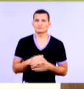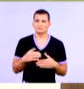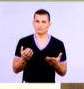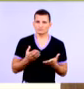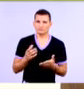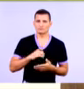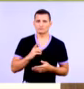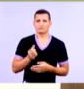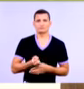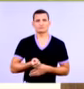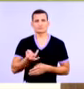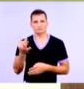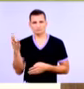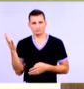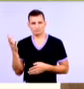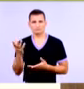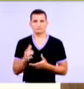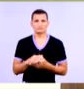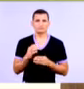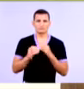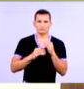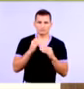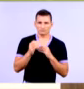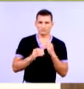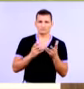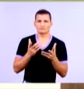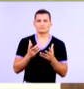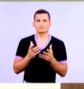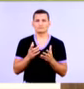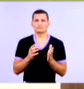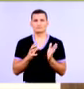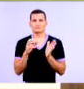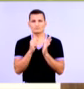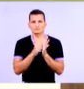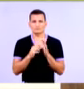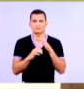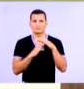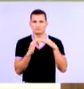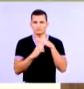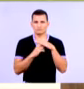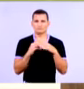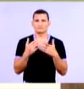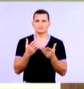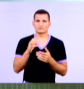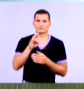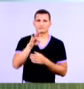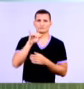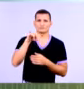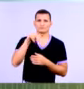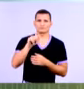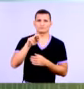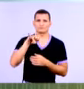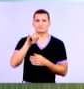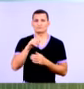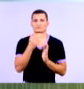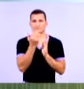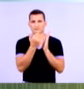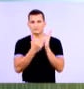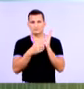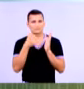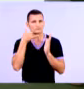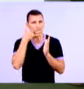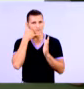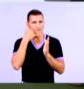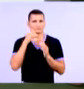Estamos falando de um banco de dados, de um cadastro, de uma empresa. Aí sim, busca binária. Uma lista telefônica. Uma lista telefônica